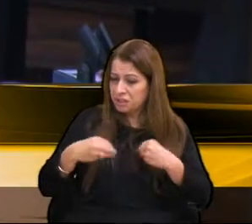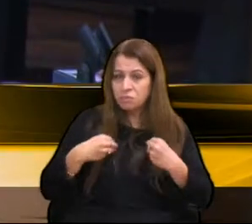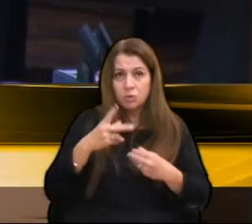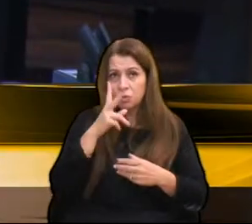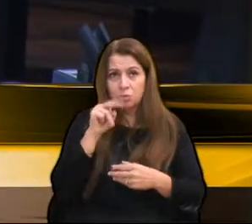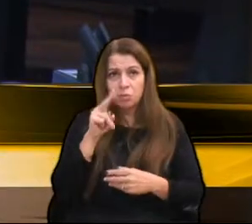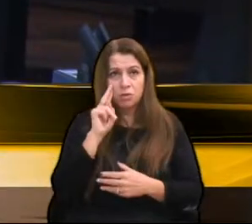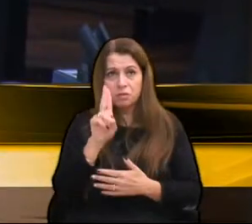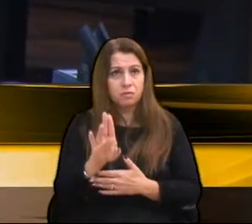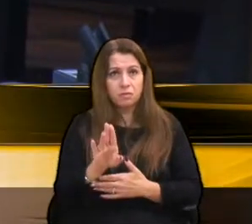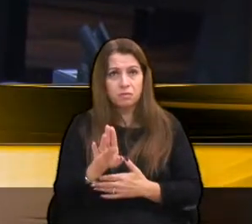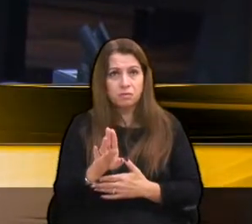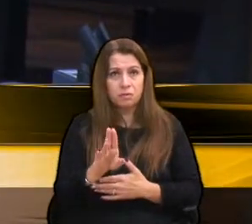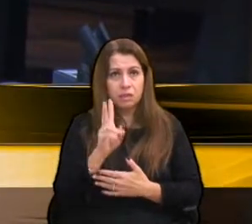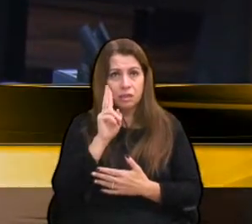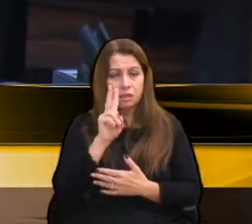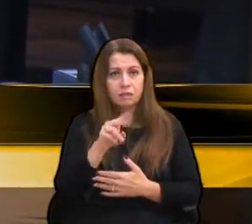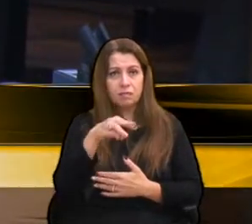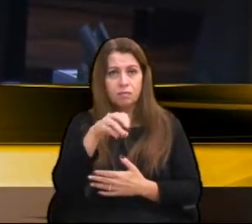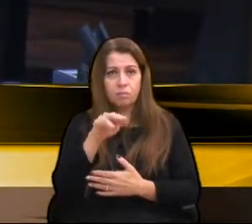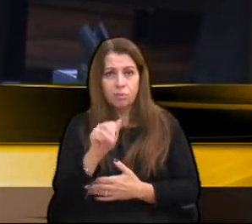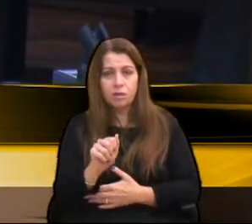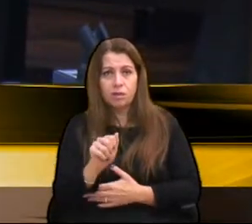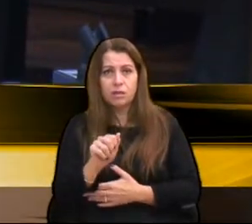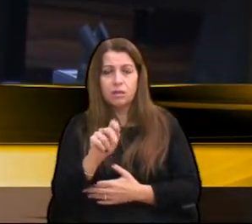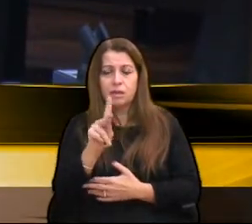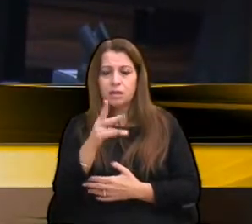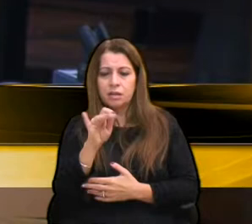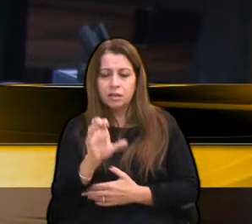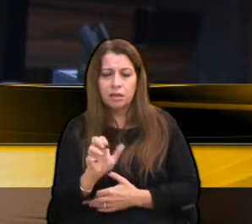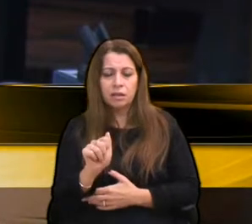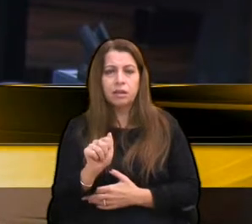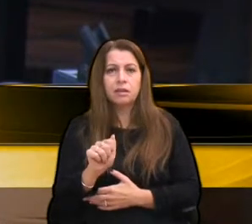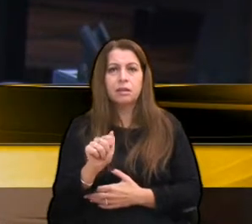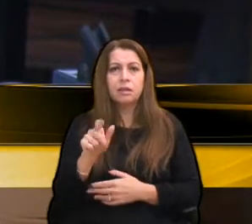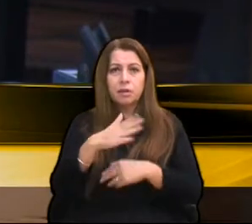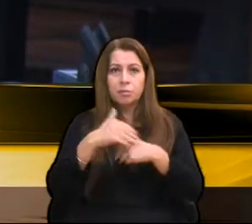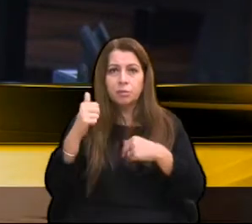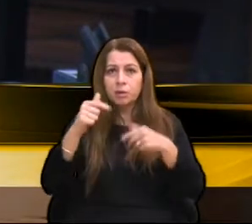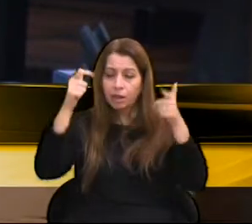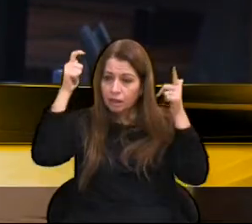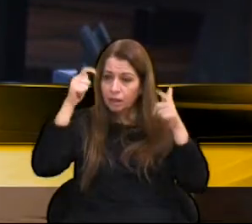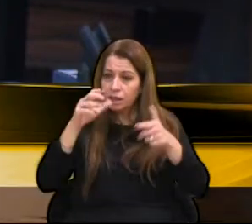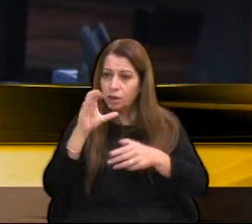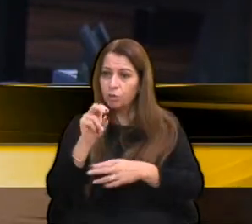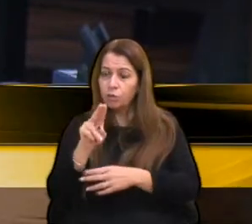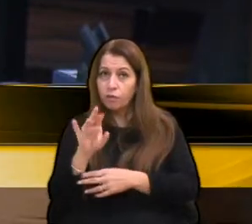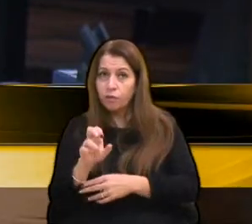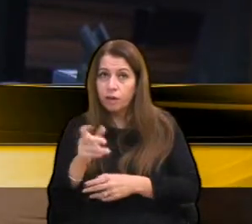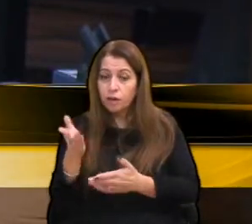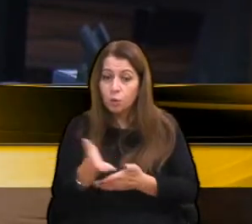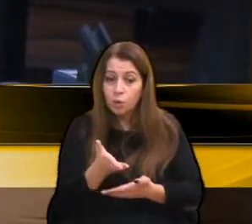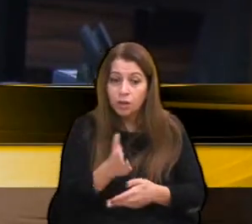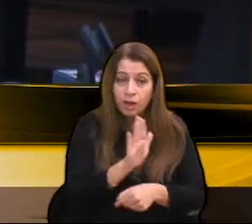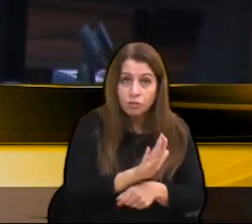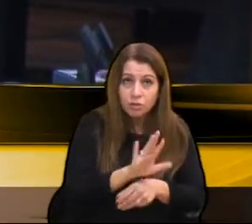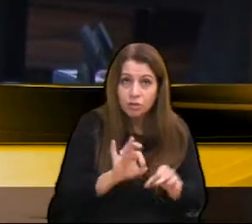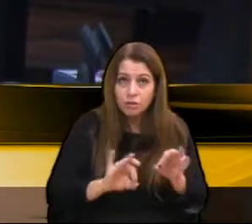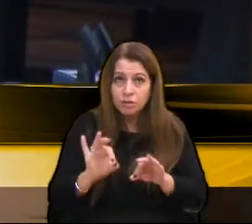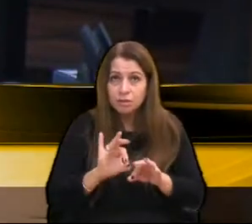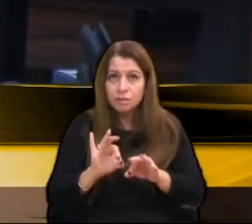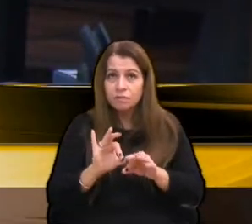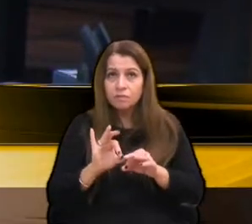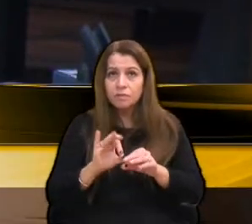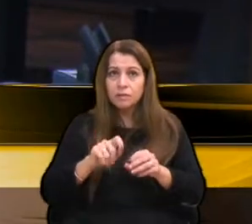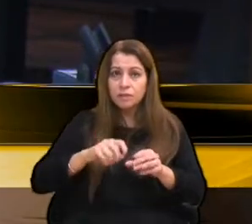eu nunca vi. Eu vi a Maria Helena, o prefeito Sartori, ela foi apelidada a rainha da couve, ia lá cortar a couve, ajudar a preparar